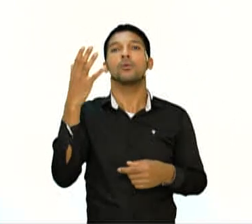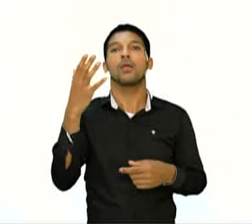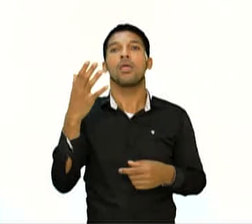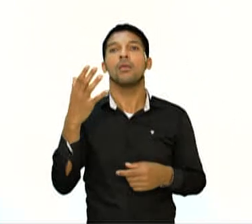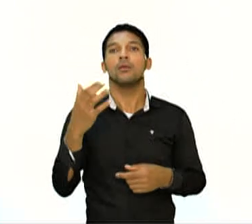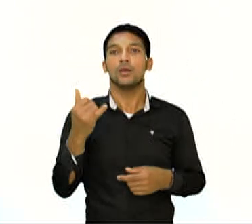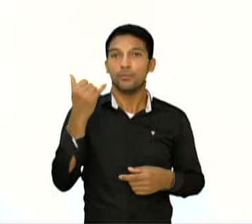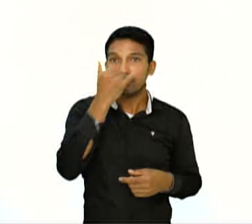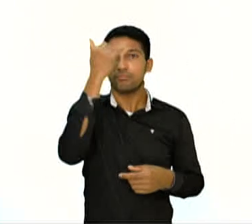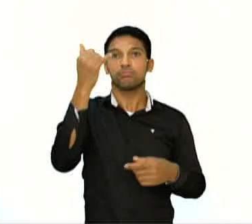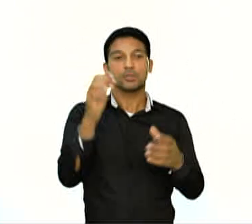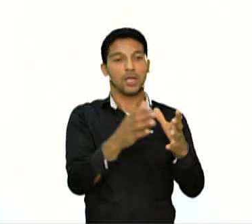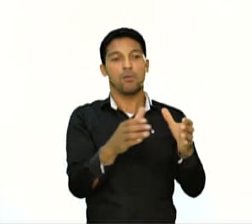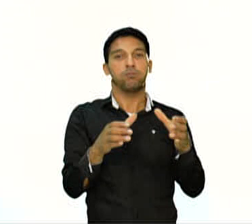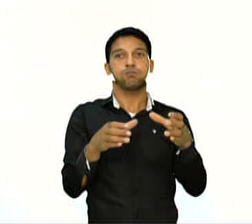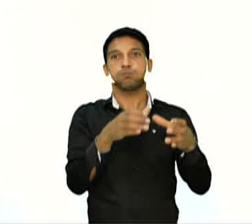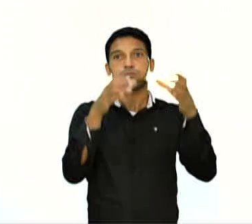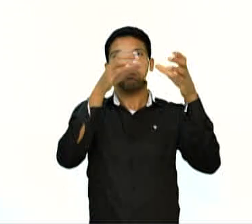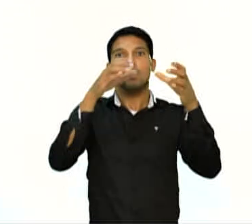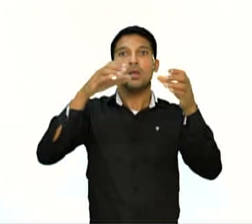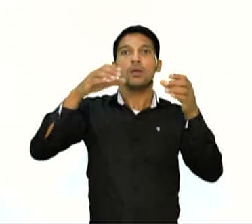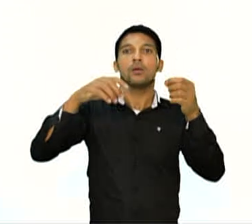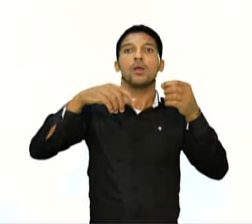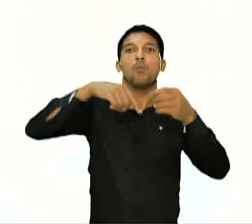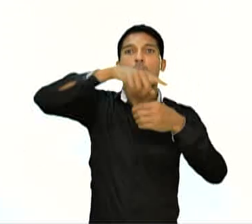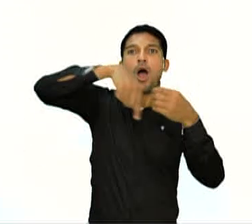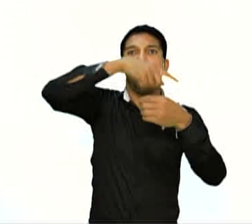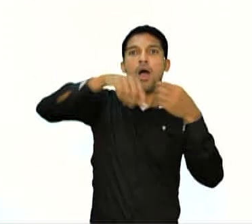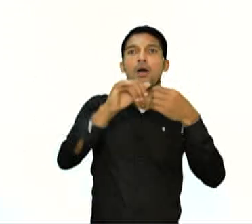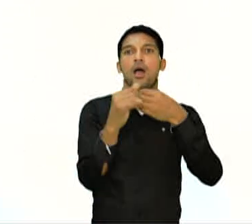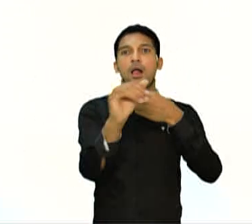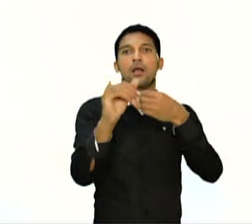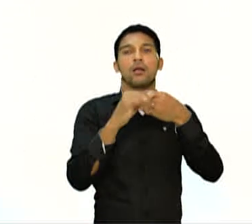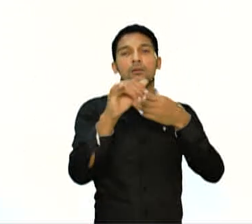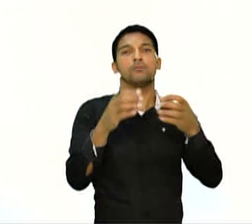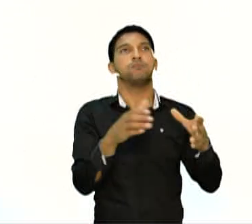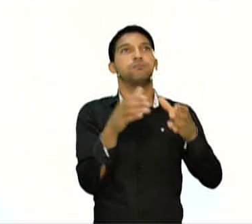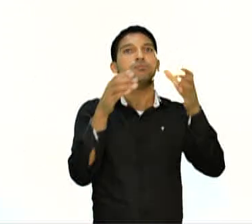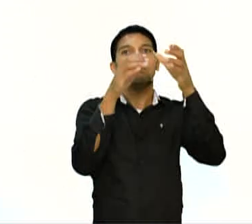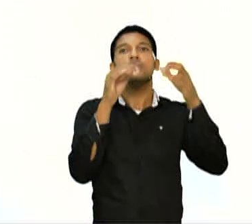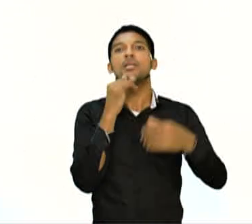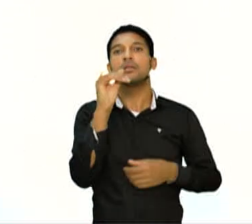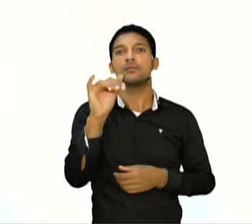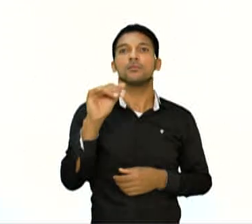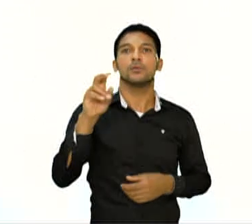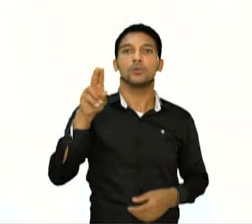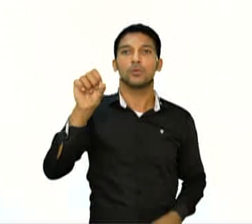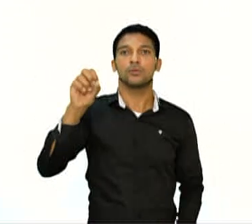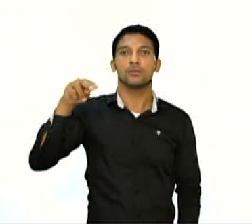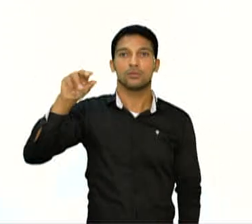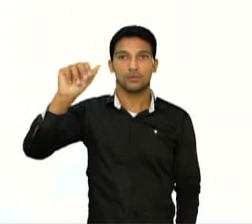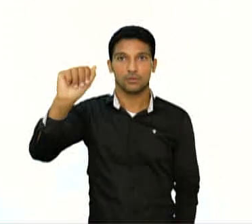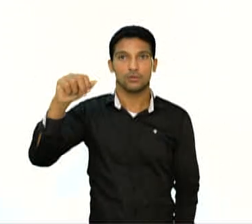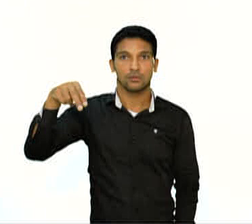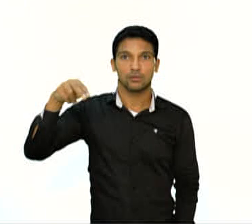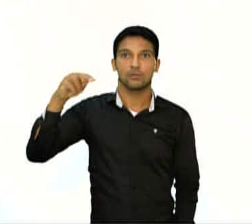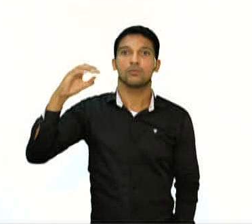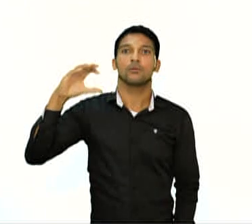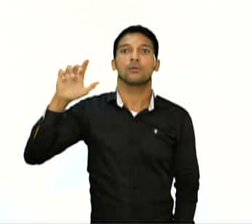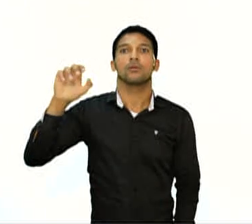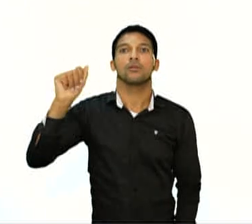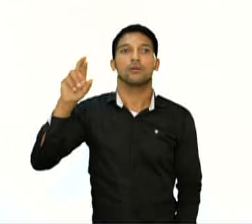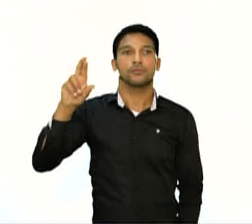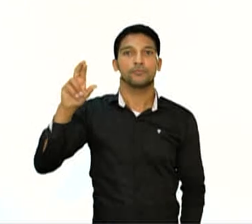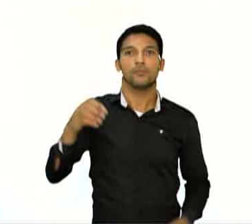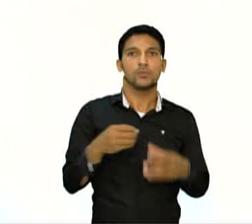e o primeiro não é, pois o fato há queima de combustível na geração nuclear de eletricidade. Letra C. O